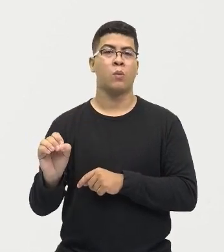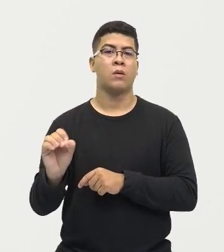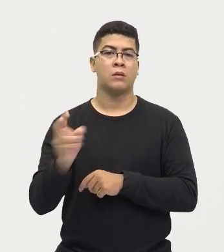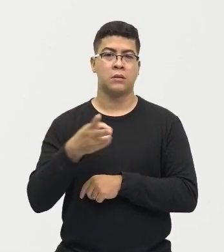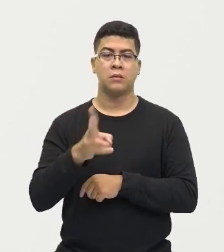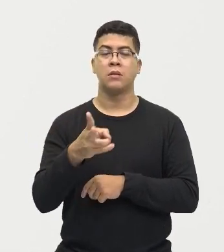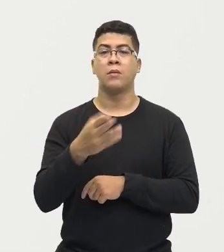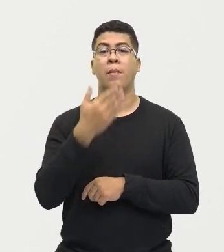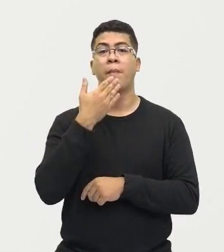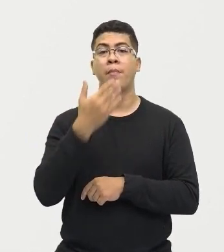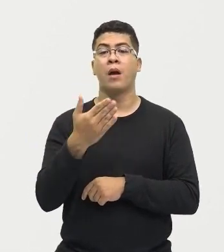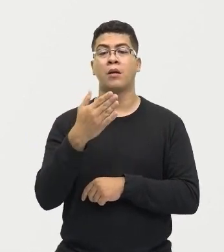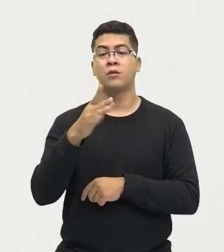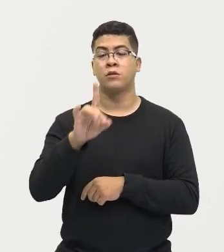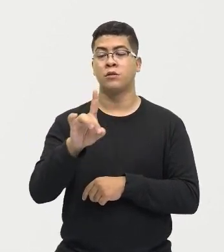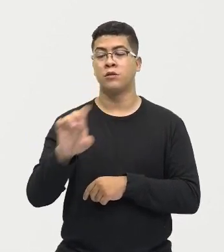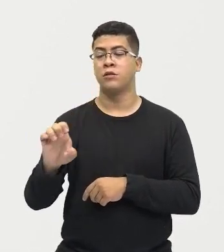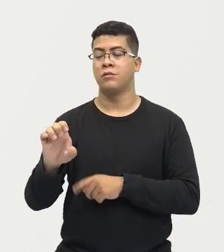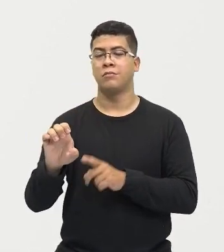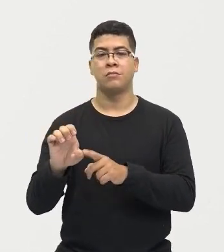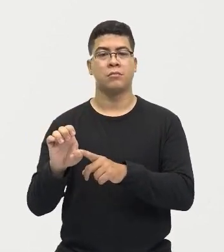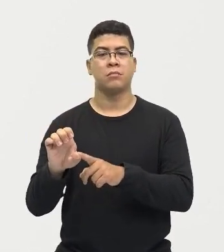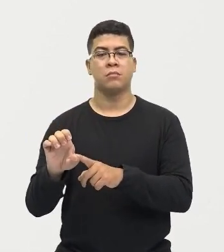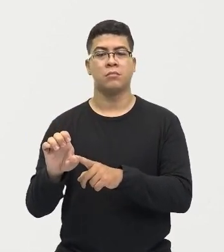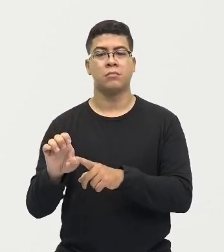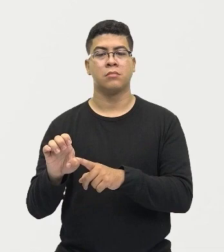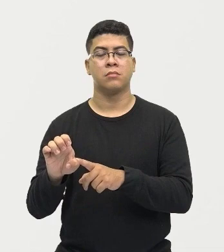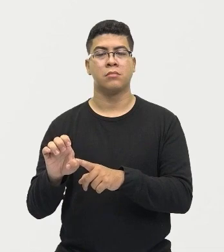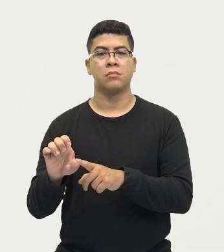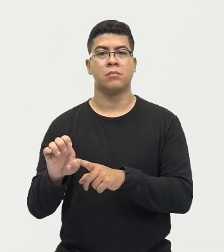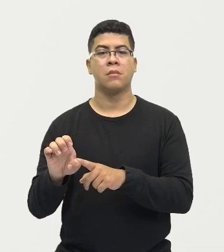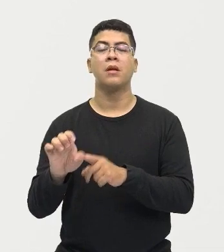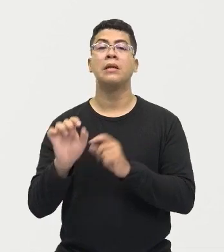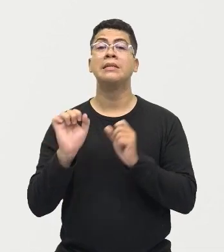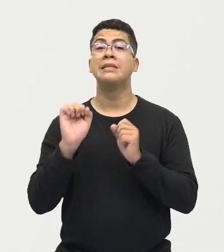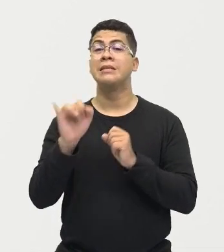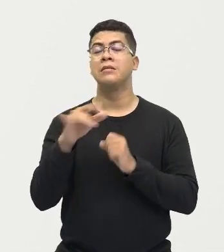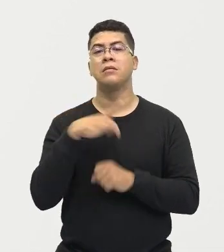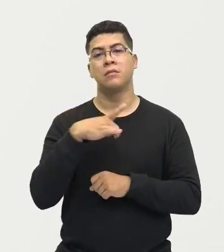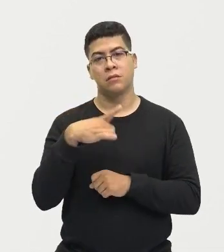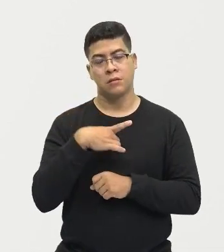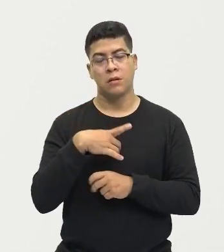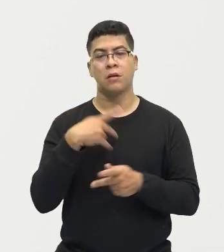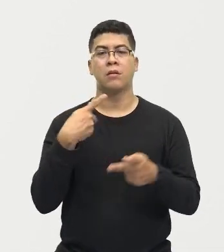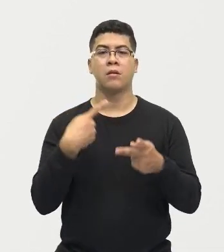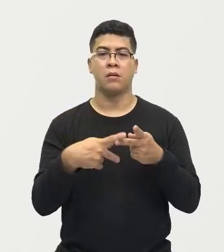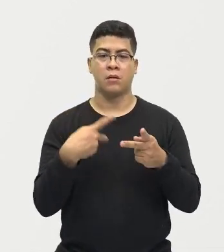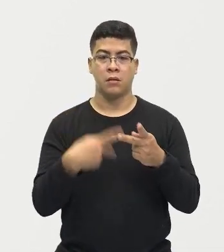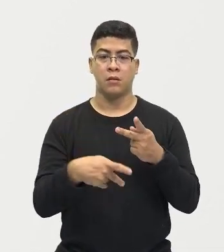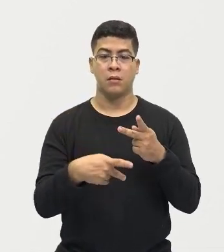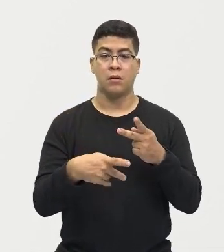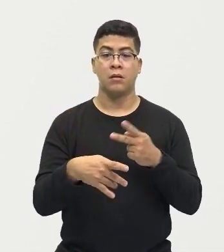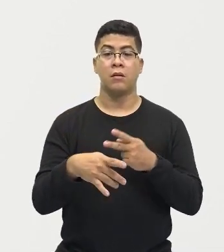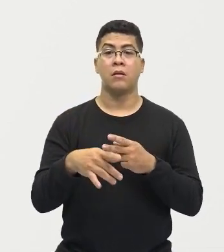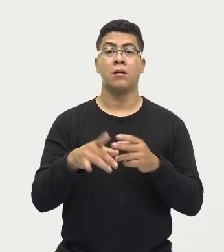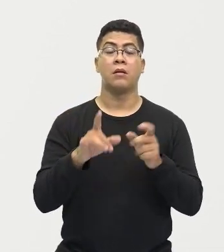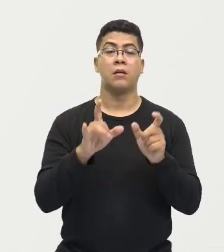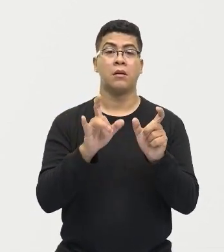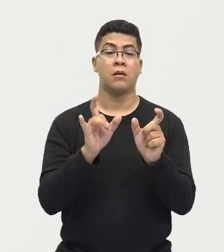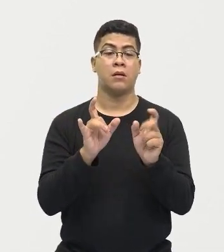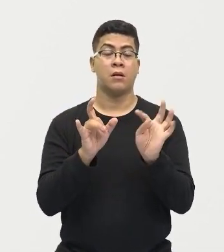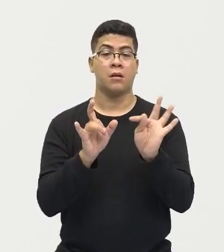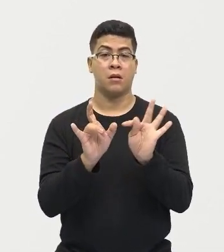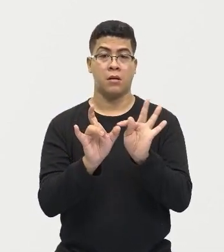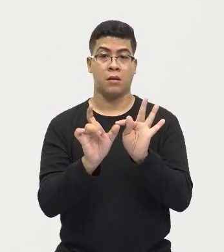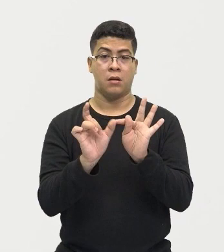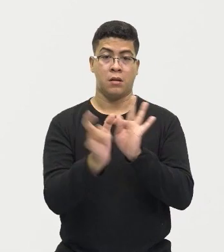sempre. A regência do verbo vai pedir a preposição. Se tem preposição, ele é um verbo transitivo